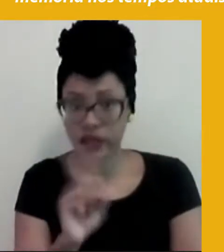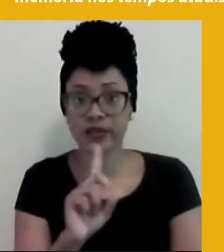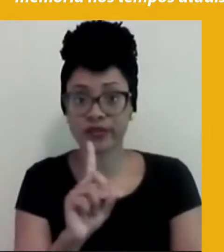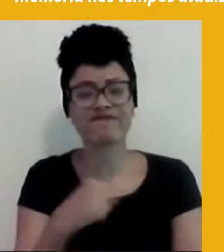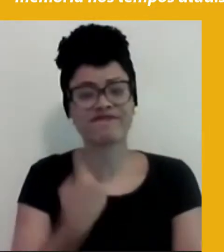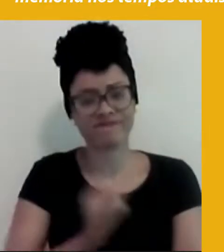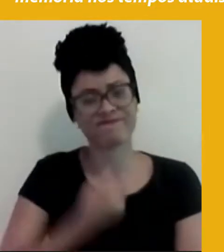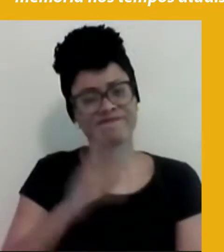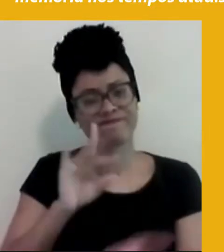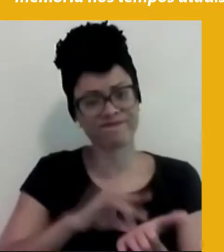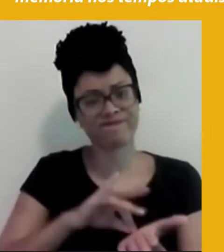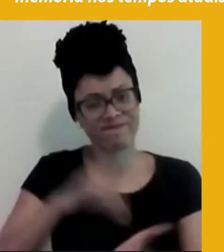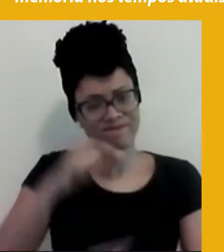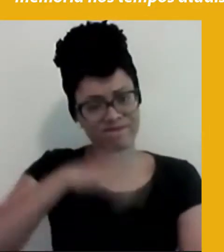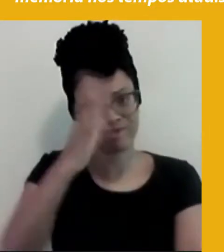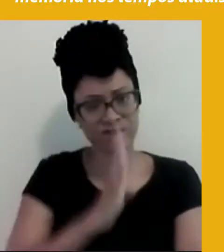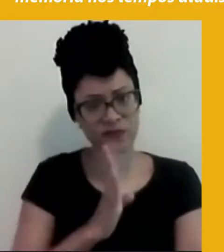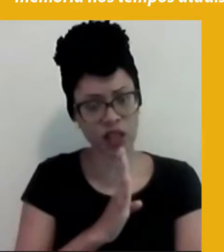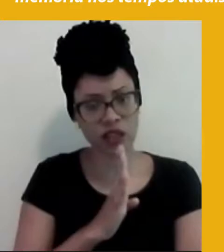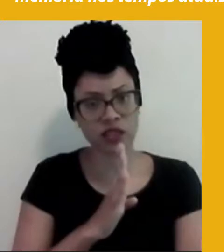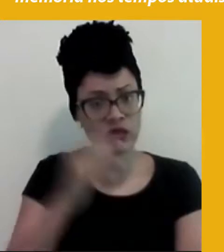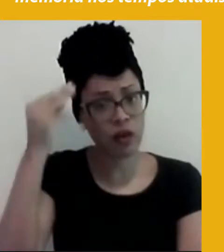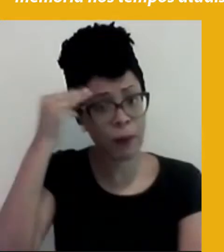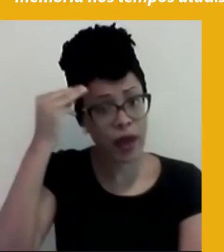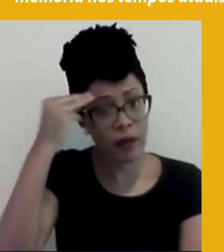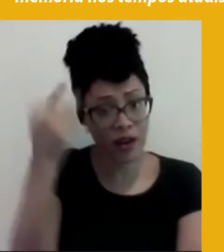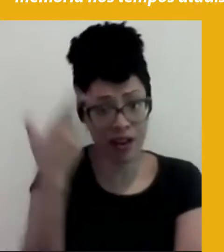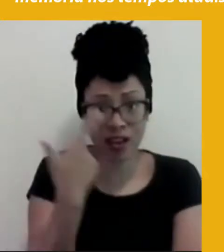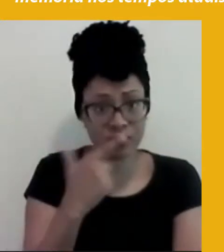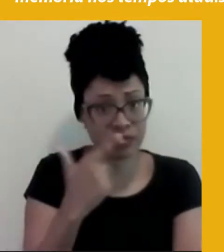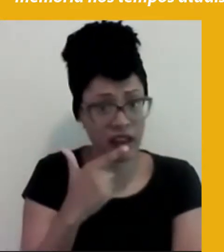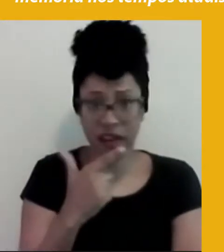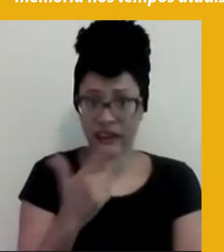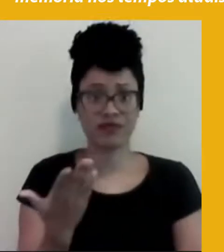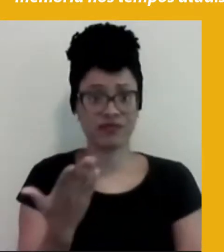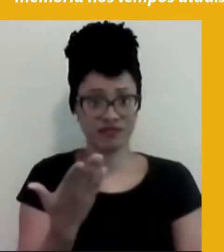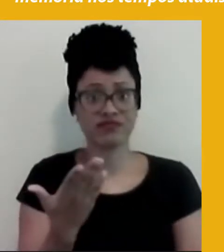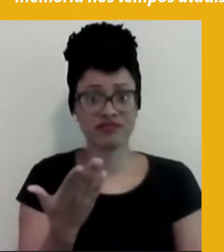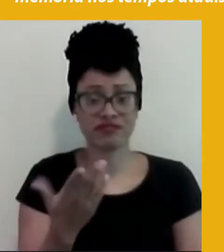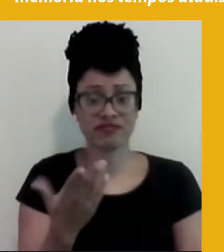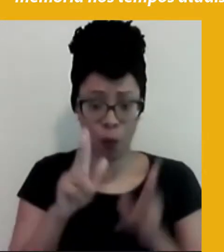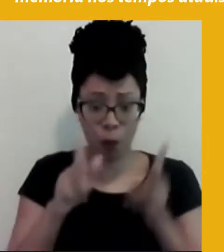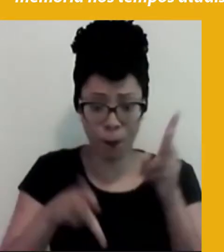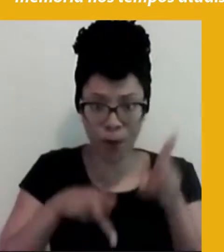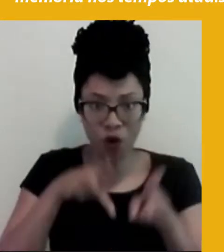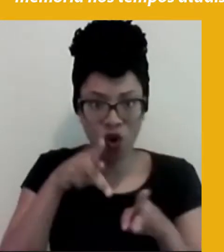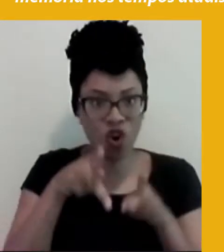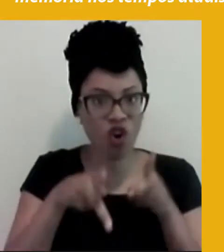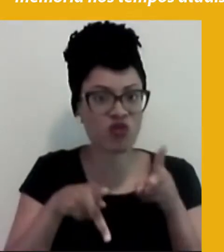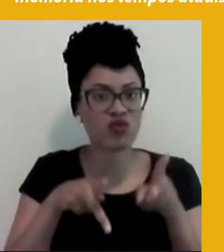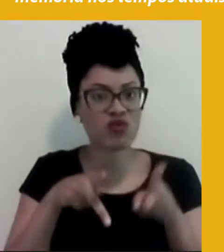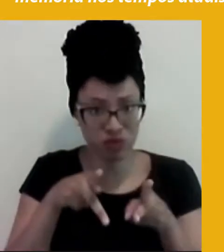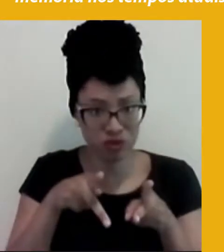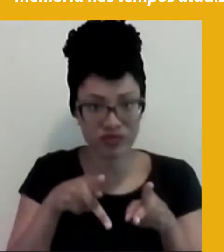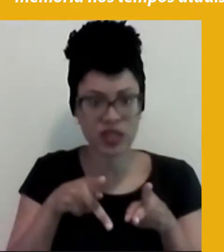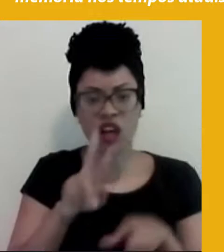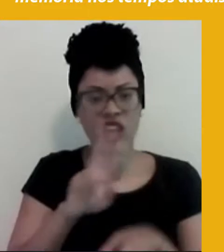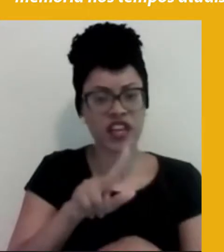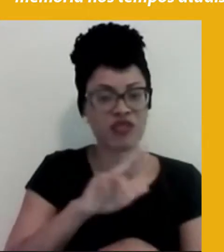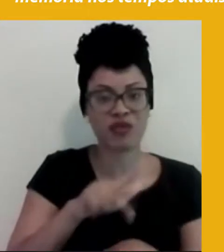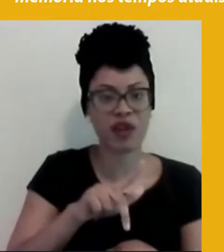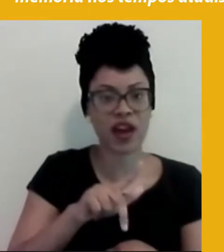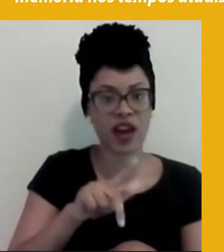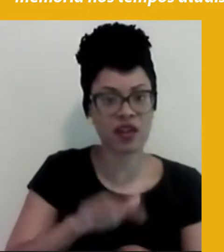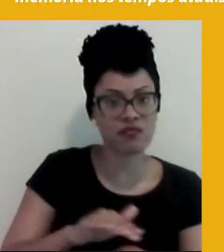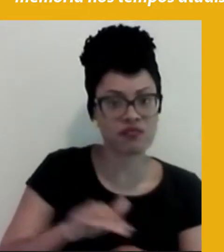a nossa relação com os museus e a relação do povo, não da classe média dos ricos, do povo com os museus, ou